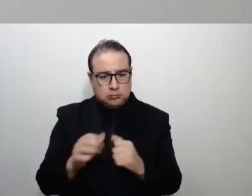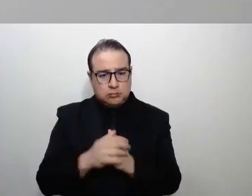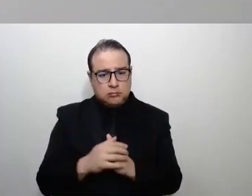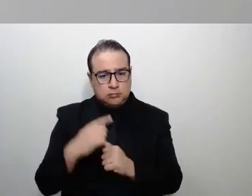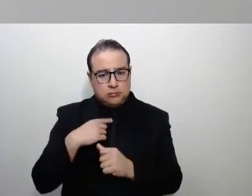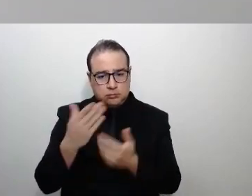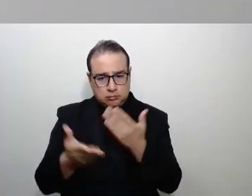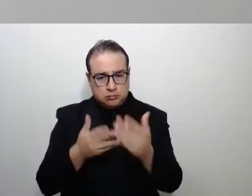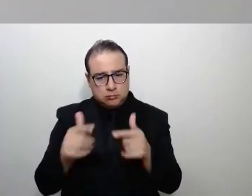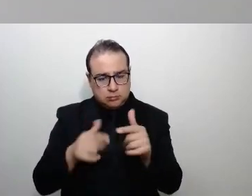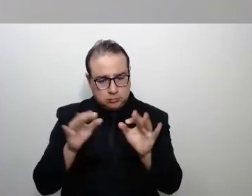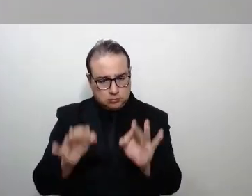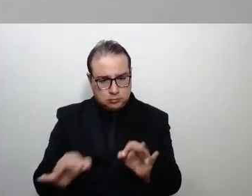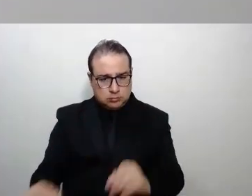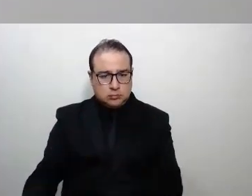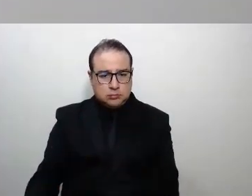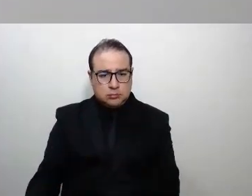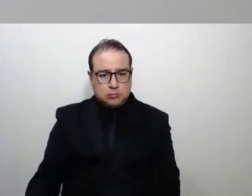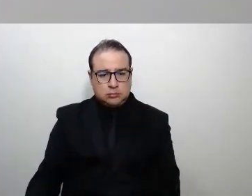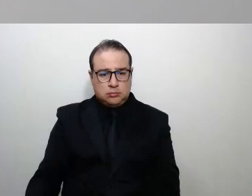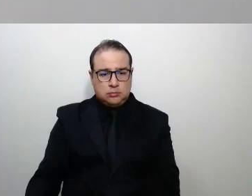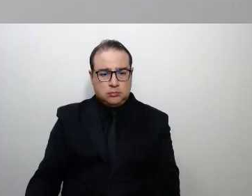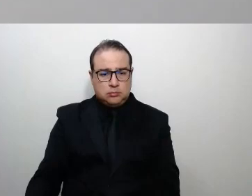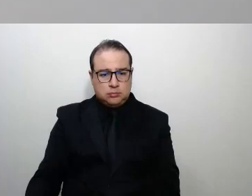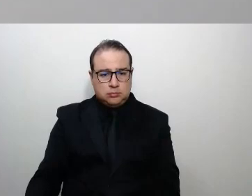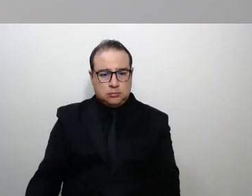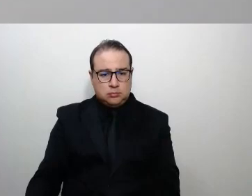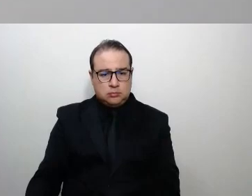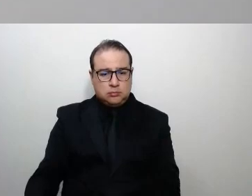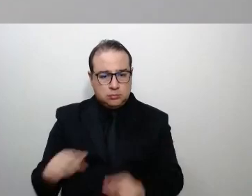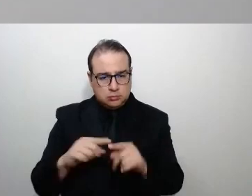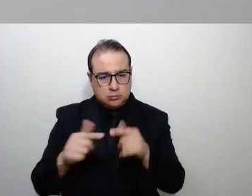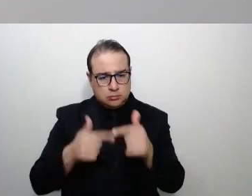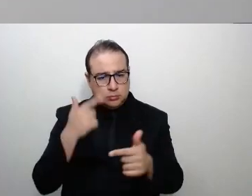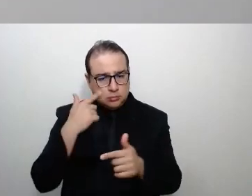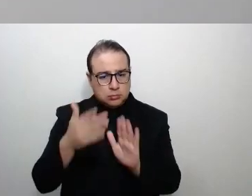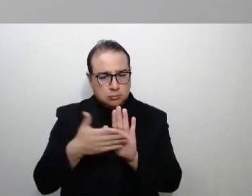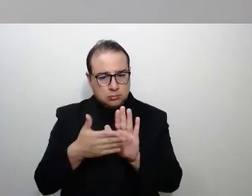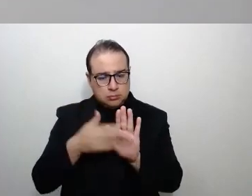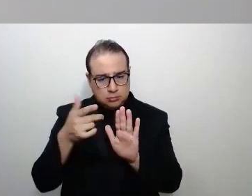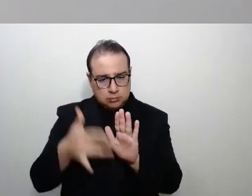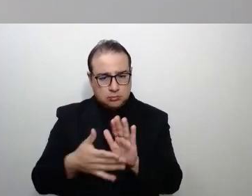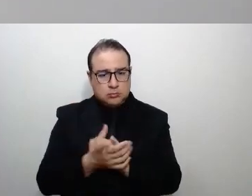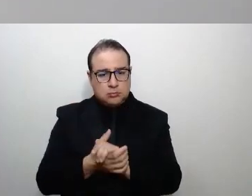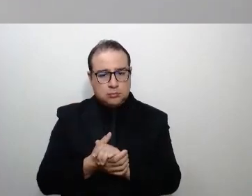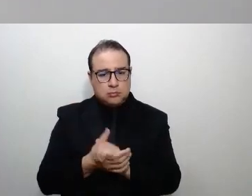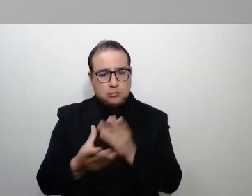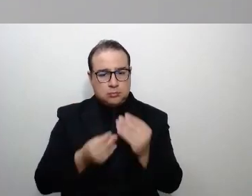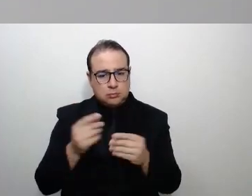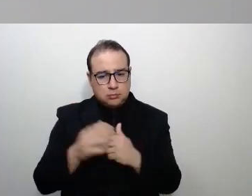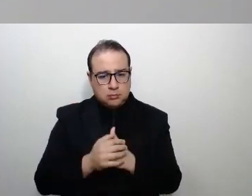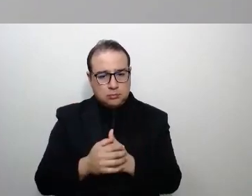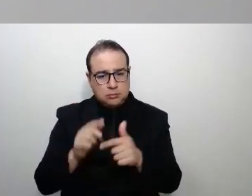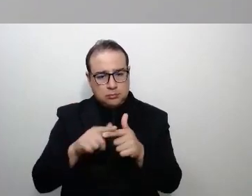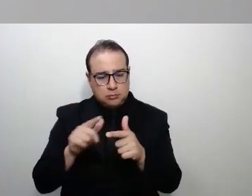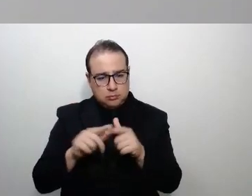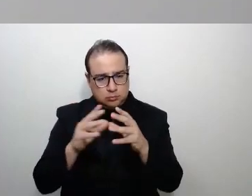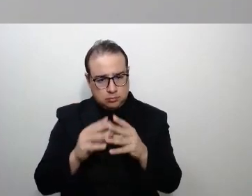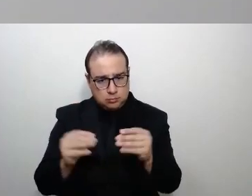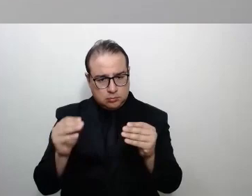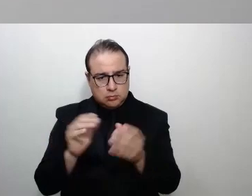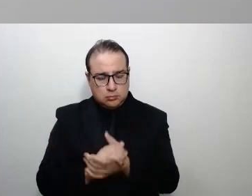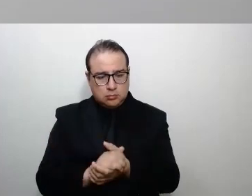tem que fazer a nossa parte nós temos que fazer a nossa parte então a proposta primeira aí é de realizarmos esse